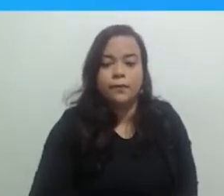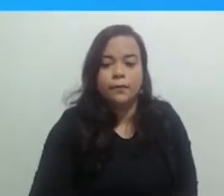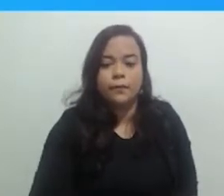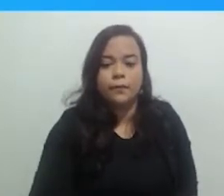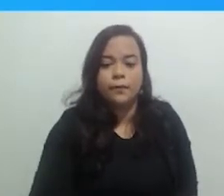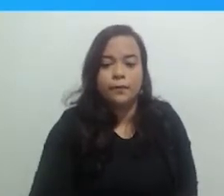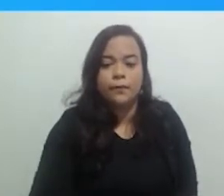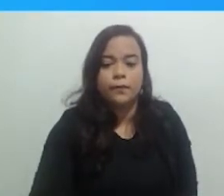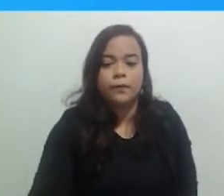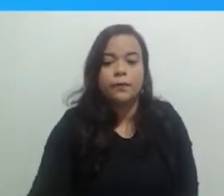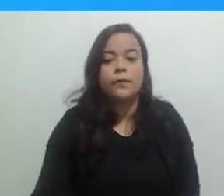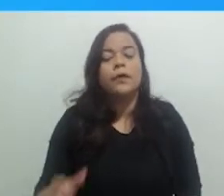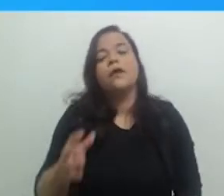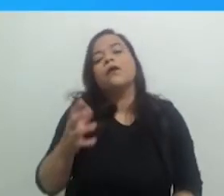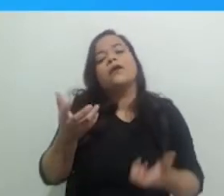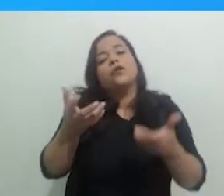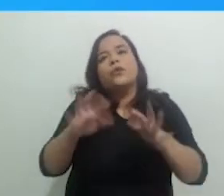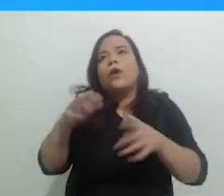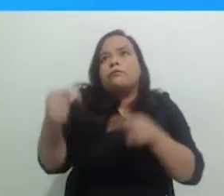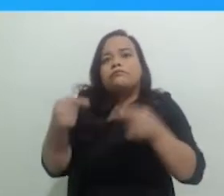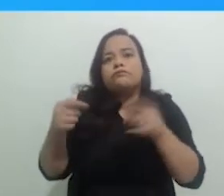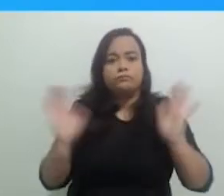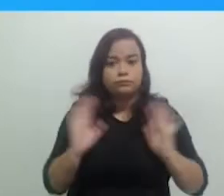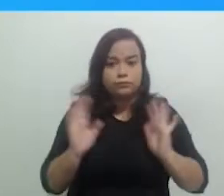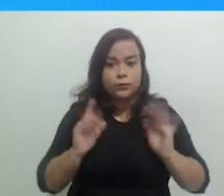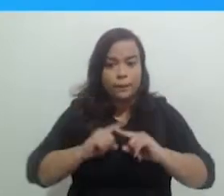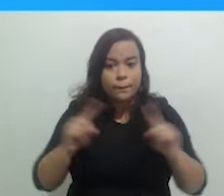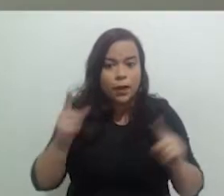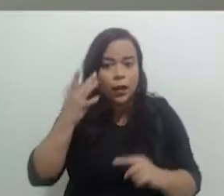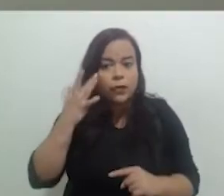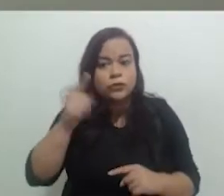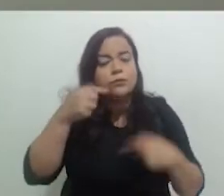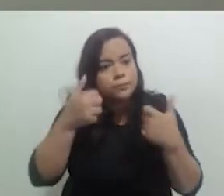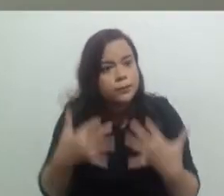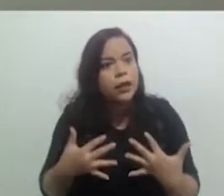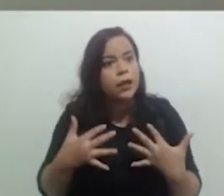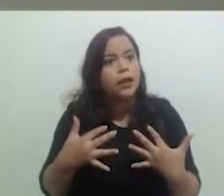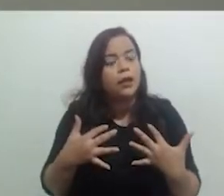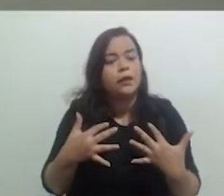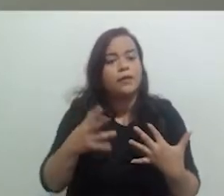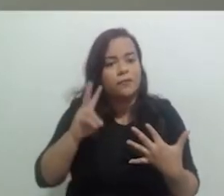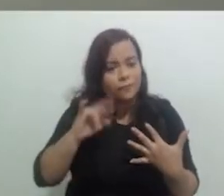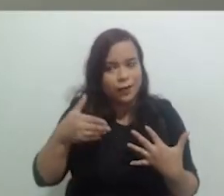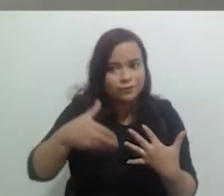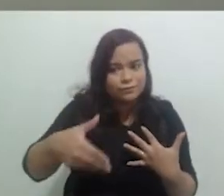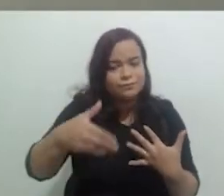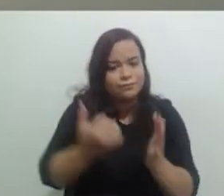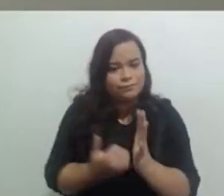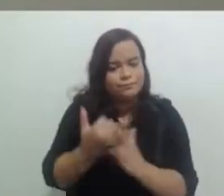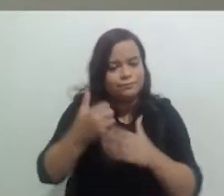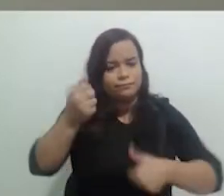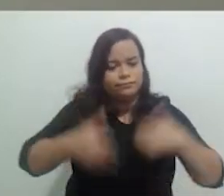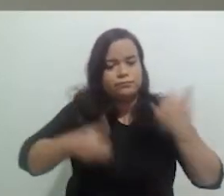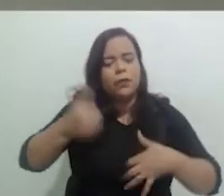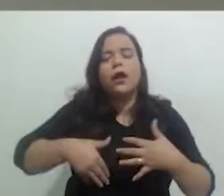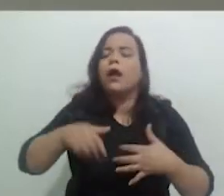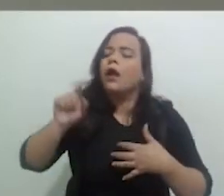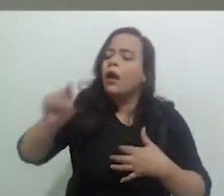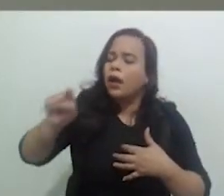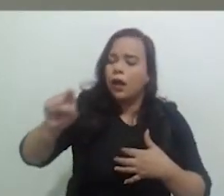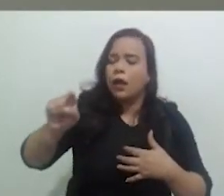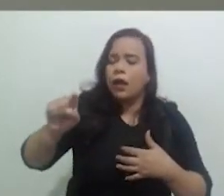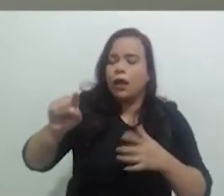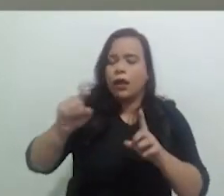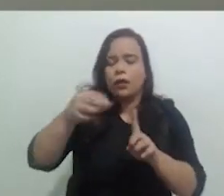Vossa Excelência deve provavelmente proclamar, é que o entendimento trazido no voto do desembargador Glauber, acompanhado